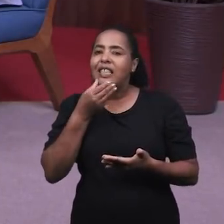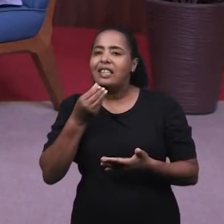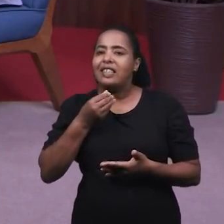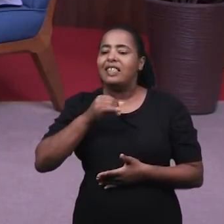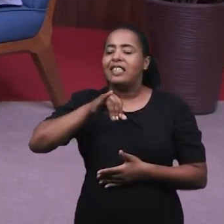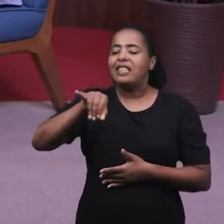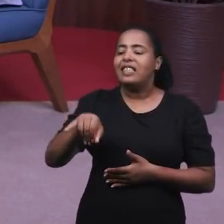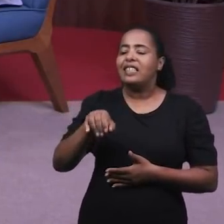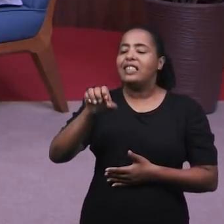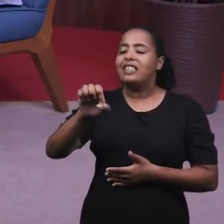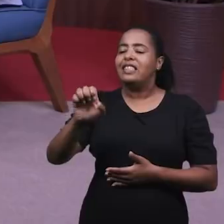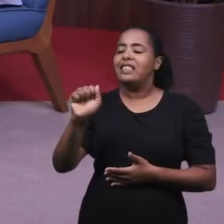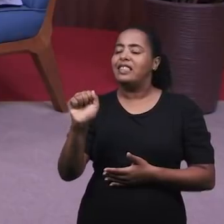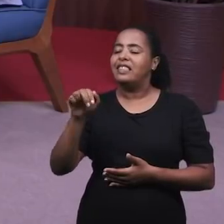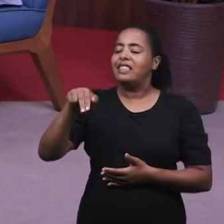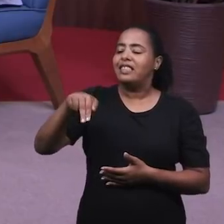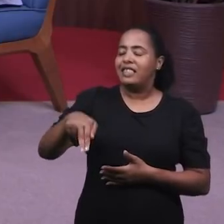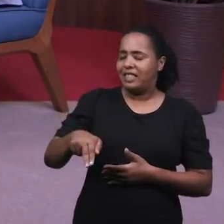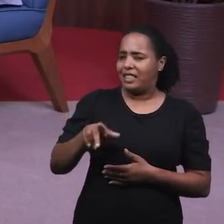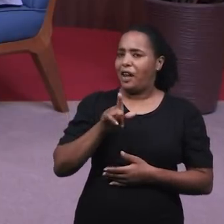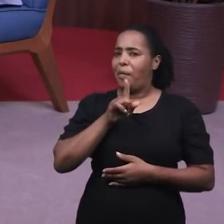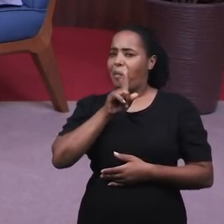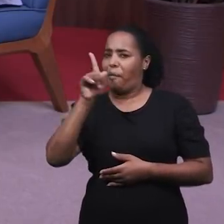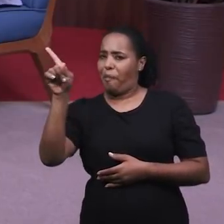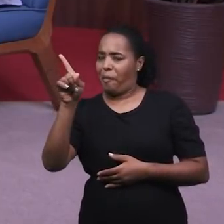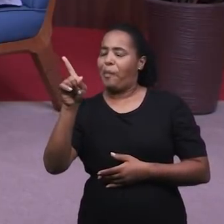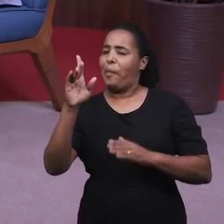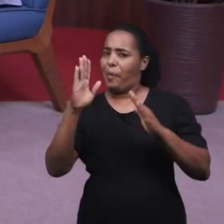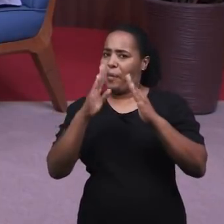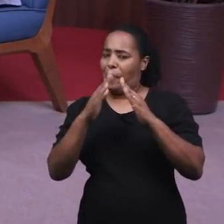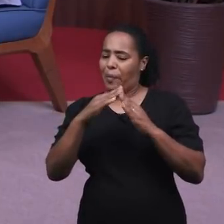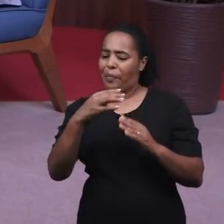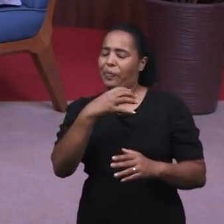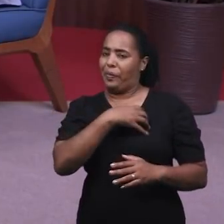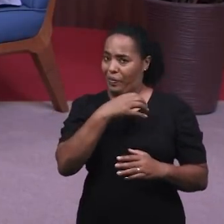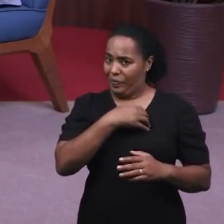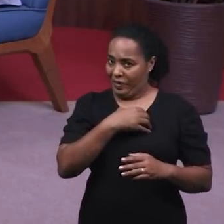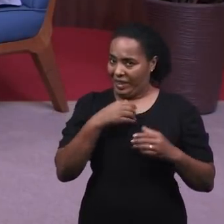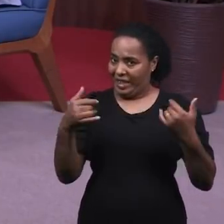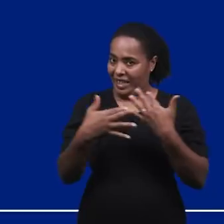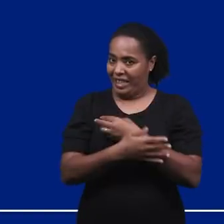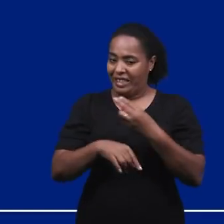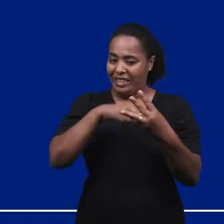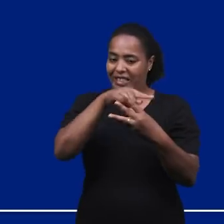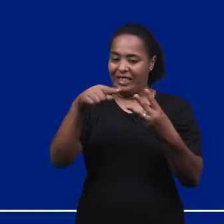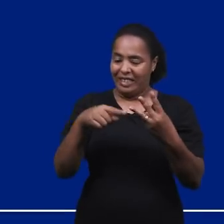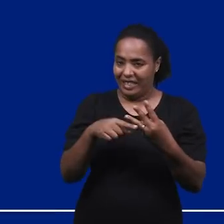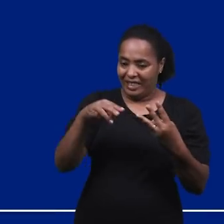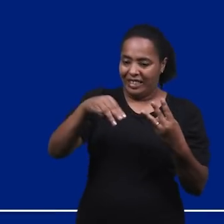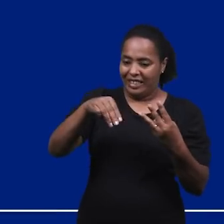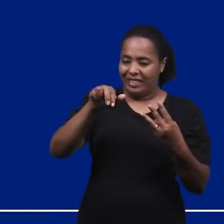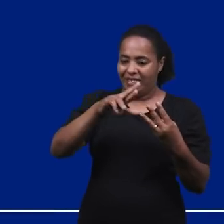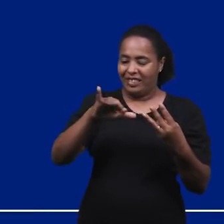Jean Cícero. Jean Cícero, ele é de Minas Gerais, da cidade de Três Marias. Ele diz o seguinte: o programa nos